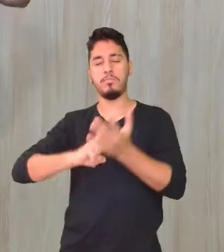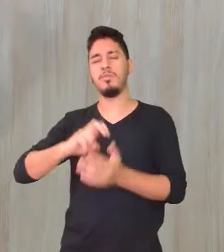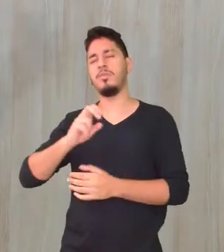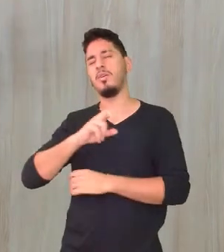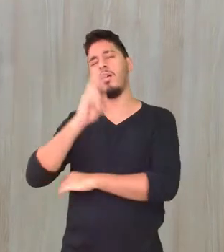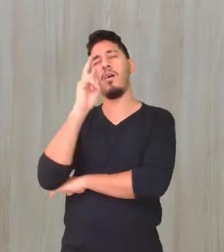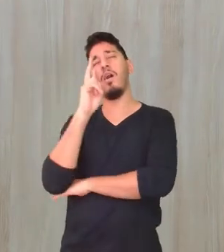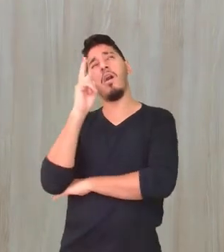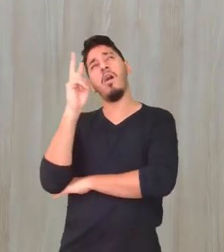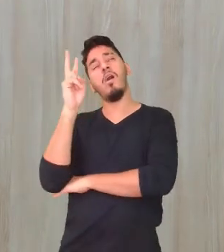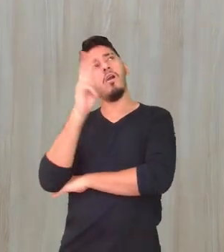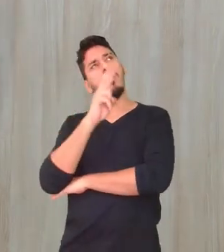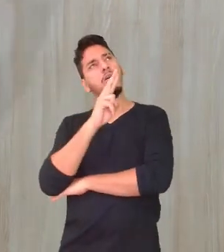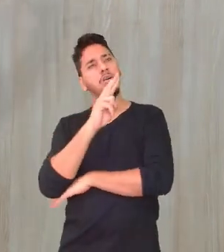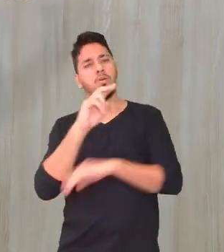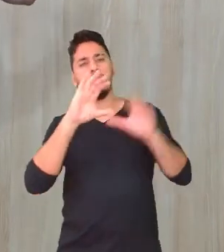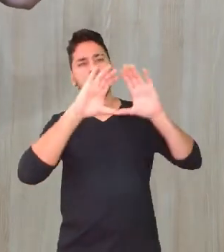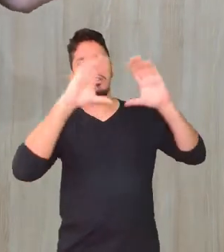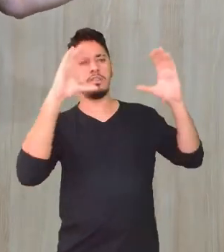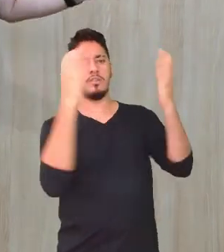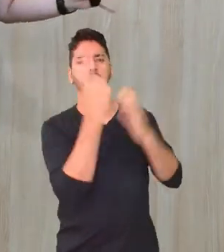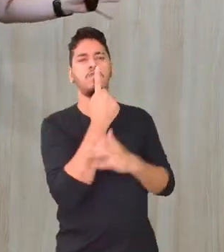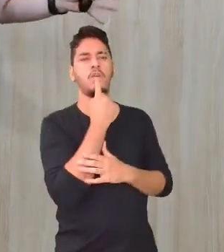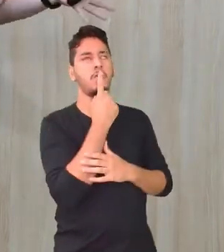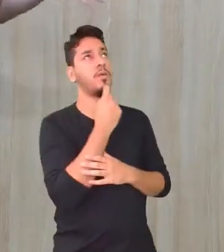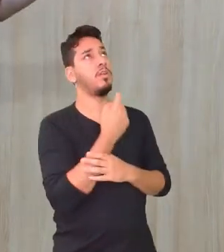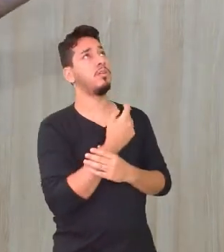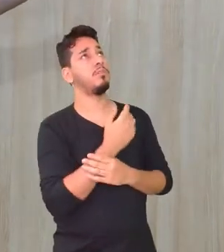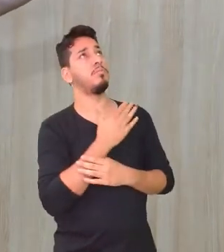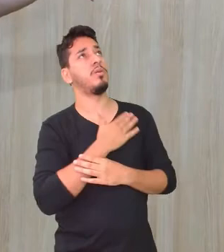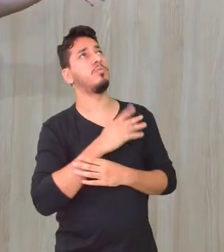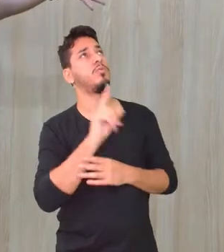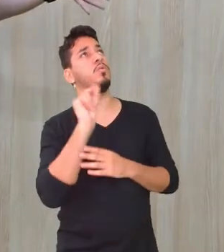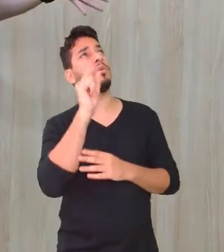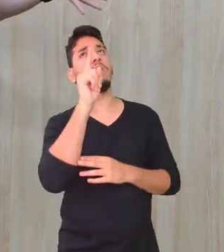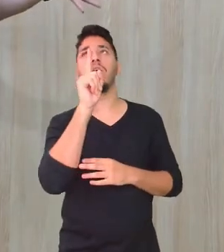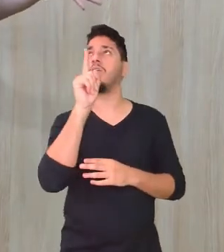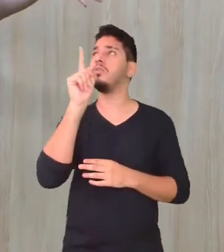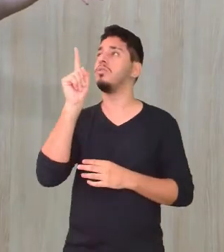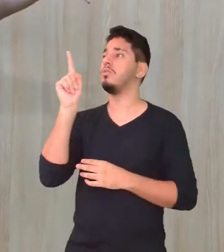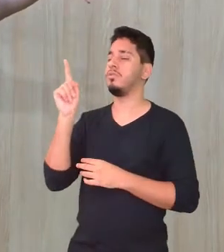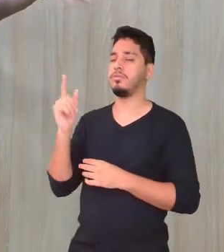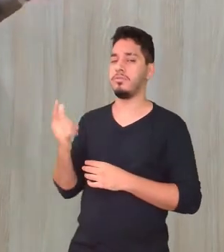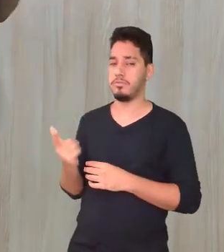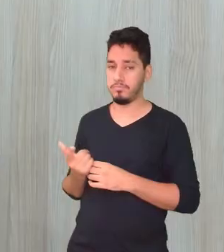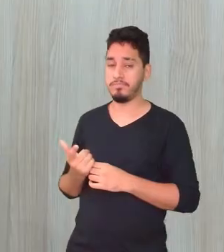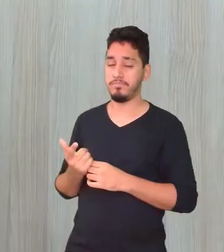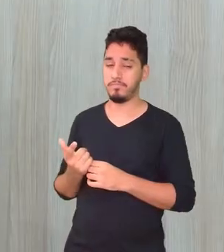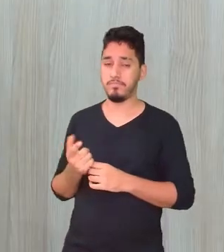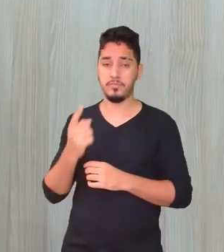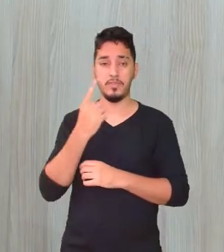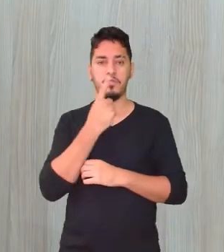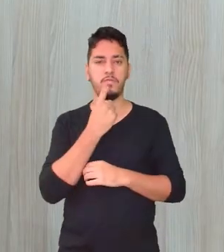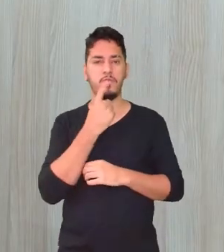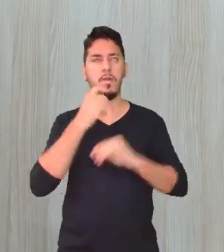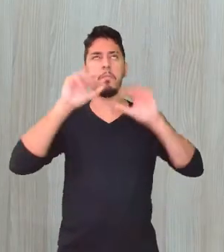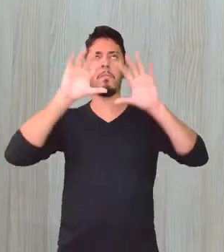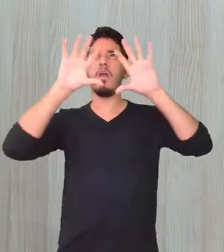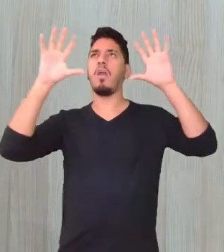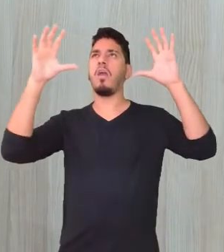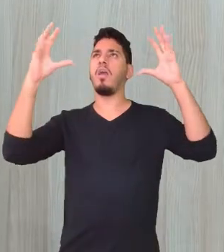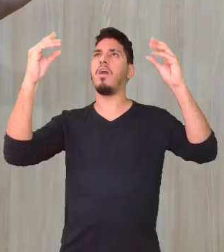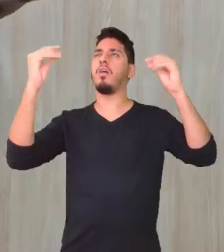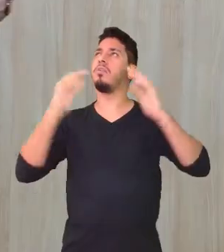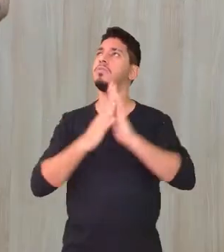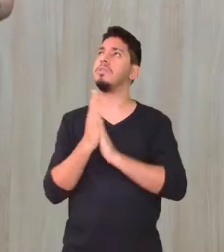já via aquele céu todo vermelho e todo mundo ficou, meu Deus, que danado é isso, aí foi né? Justamente esse vermelhão,